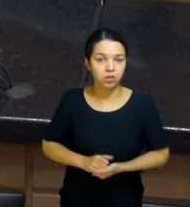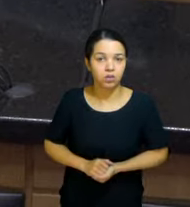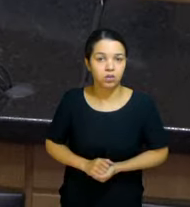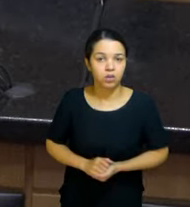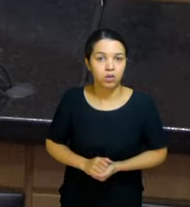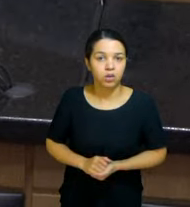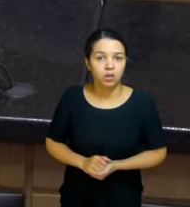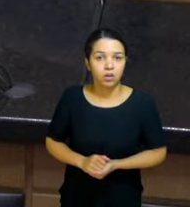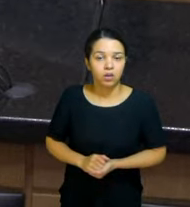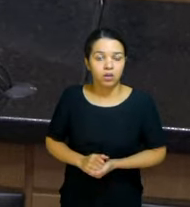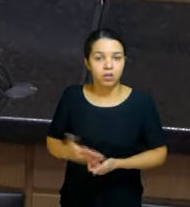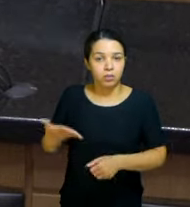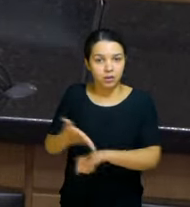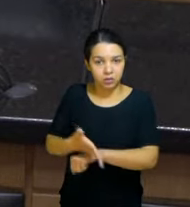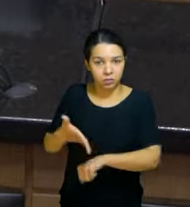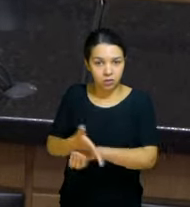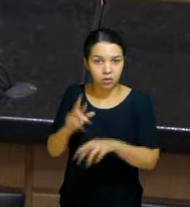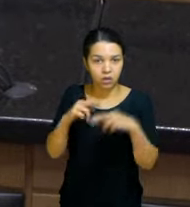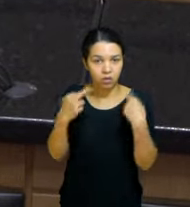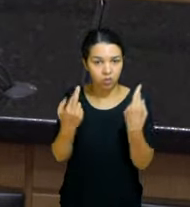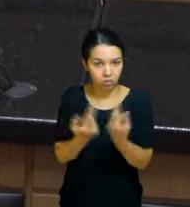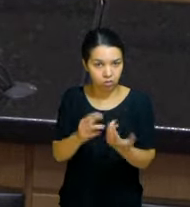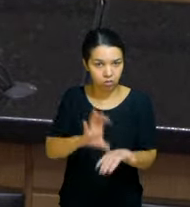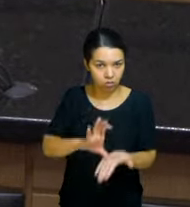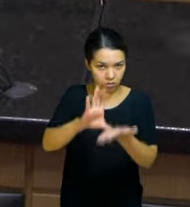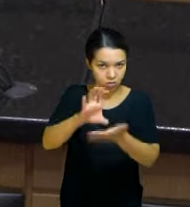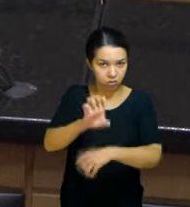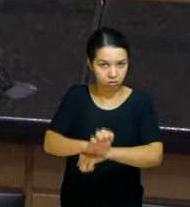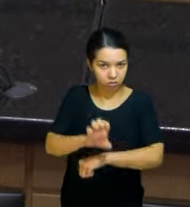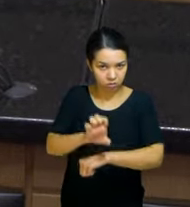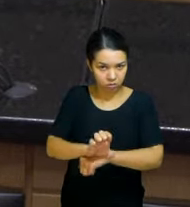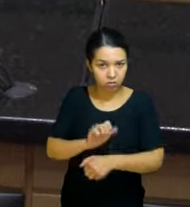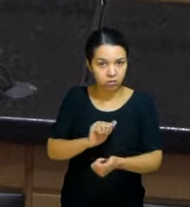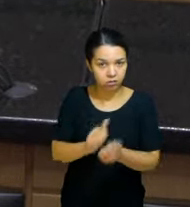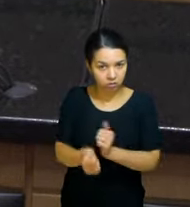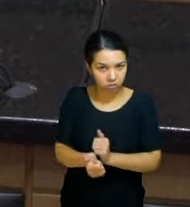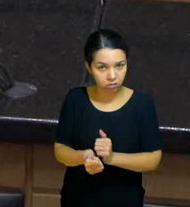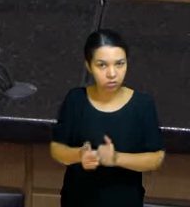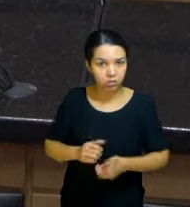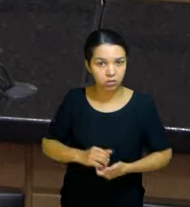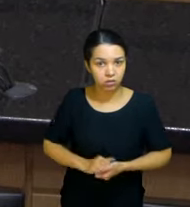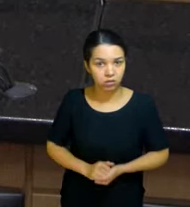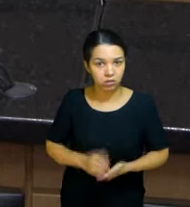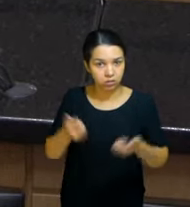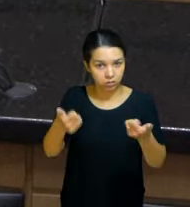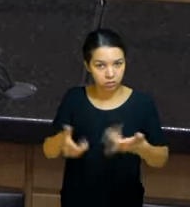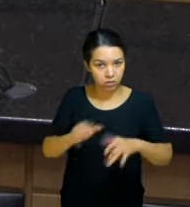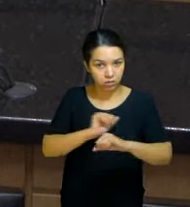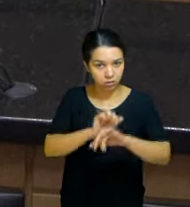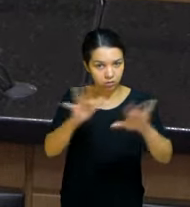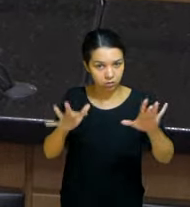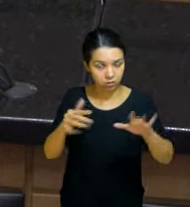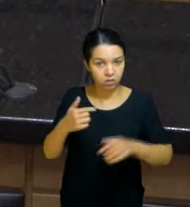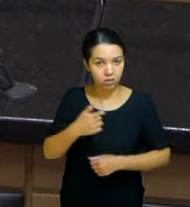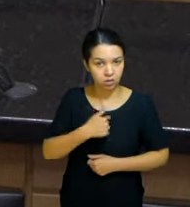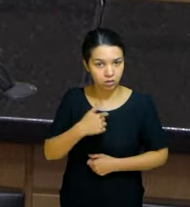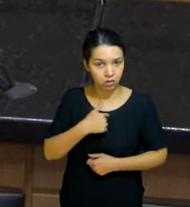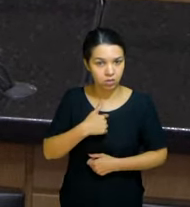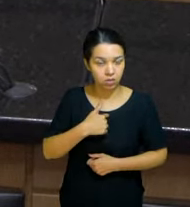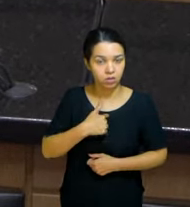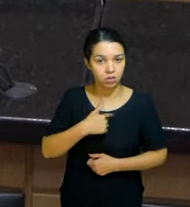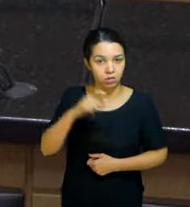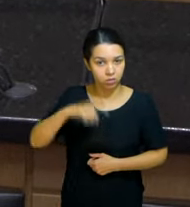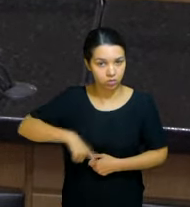participaram da reunião do Conselho Estadual de Esportes, né? Gostaria também de esclarecer, eu estou conselheiro